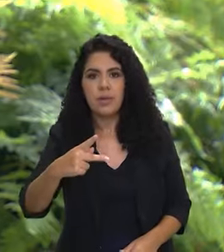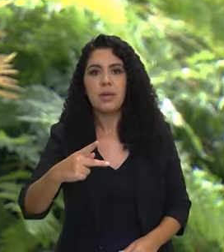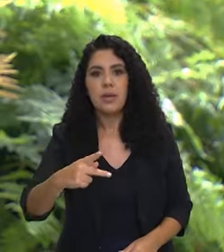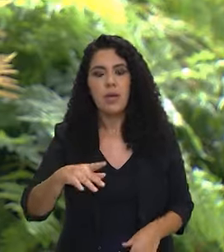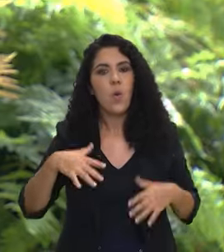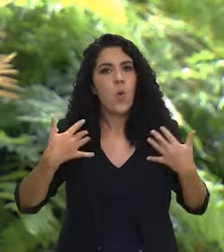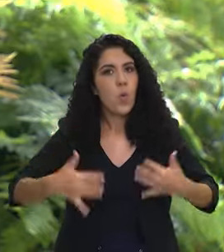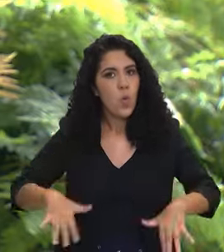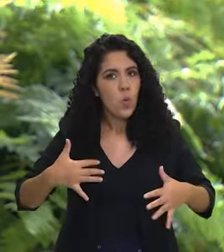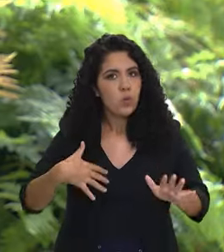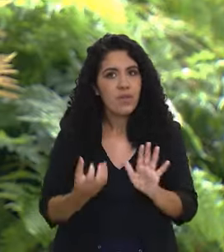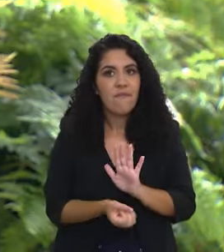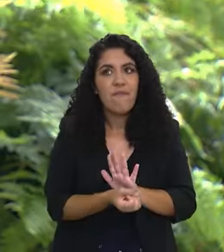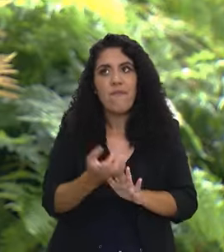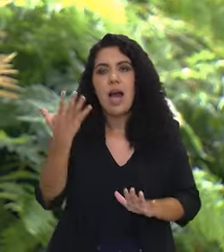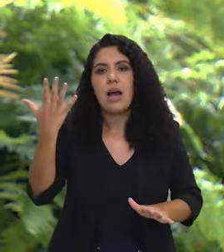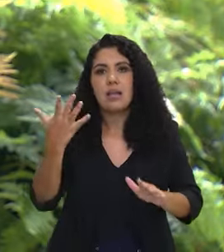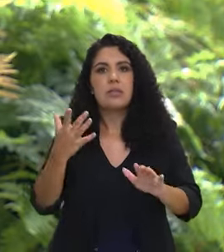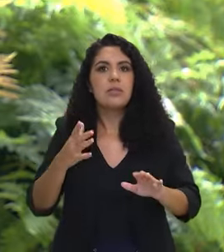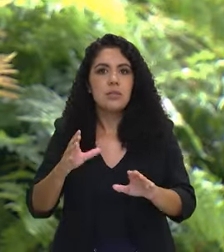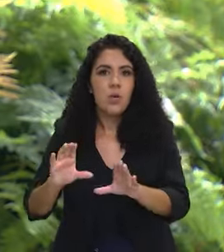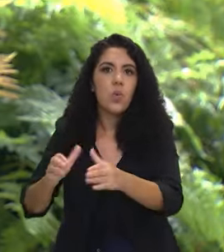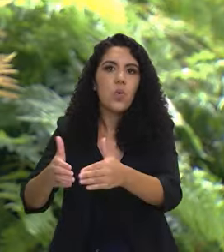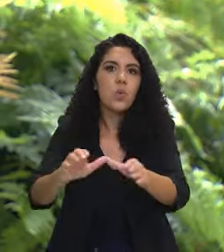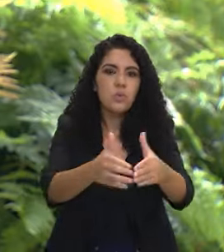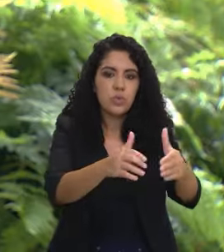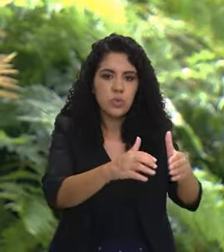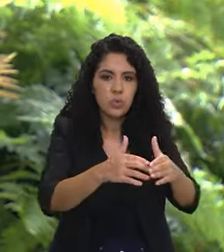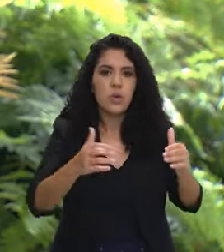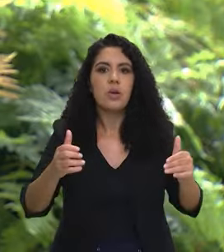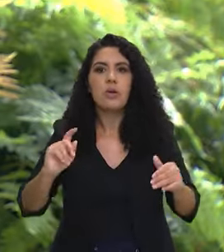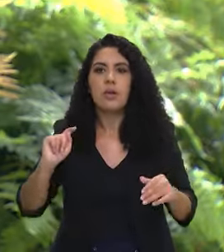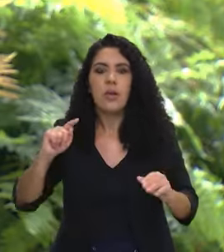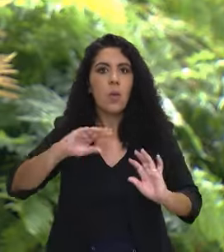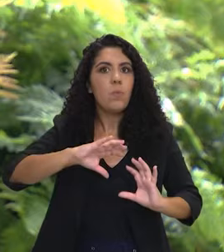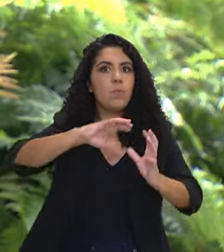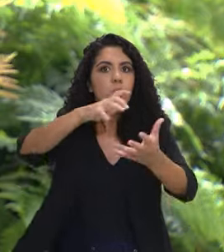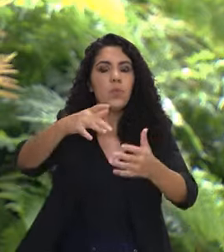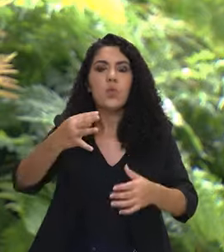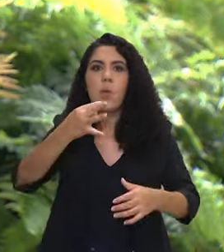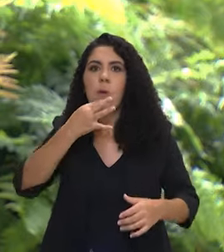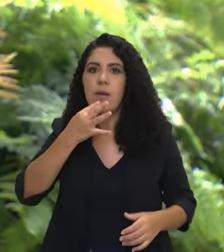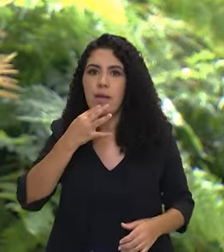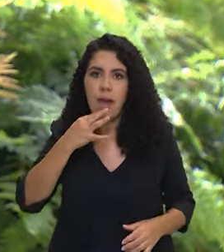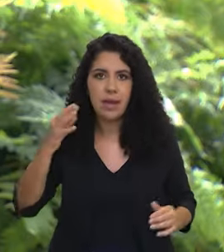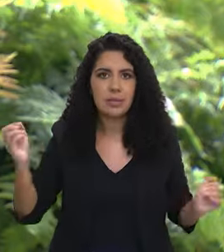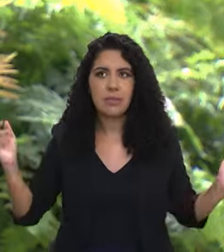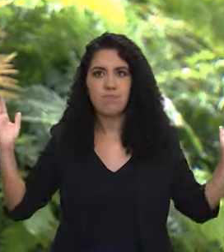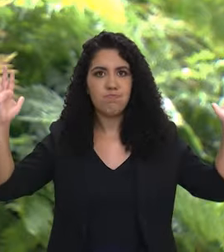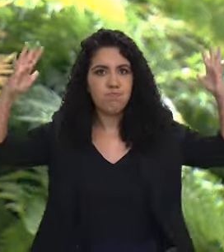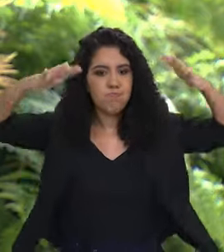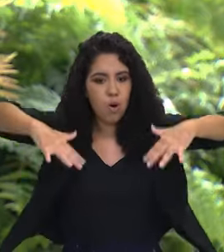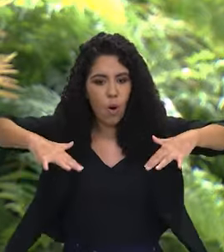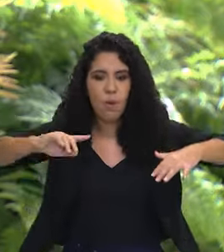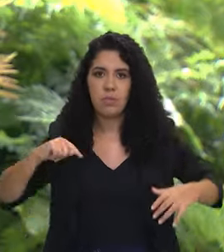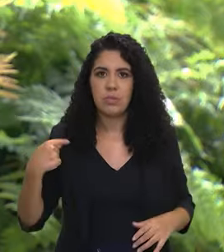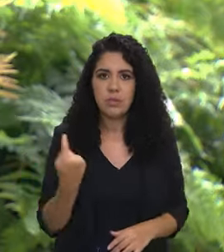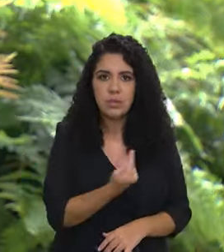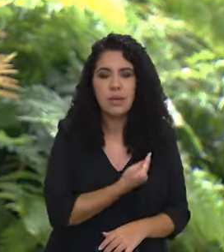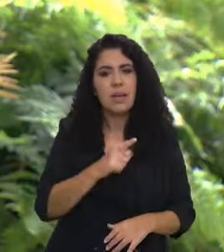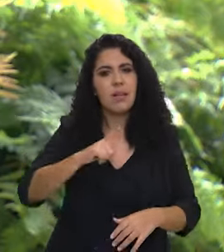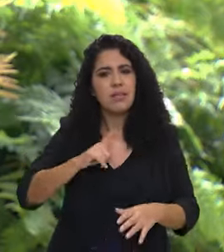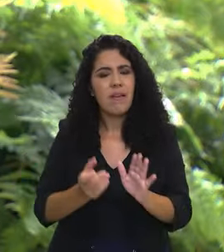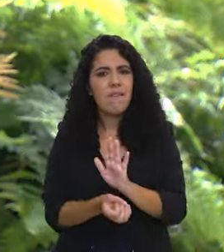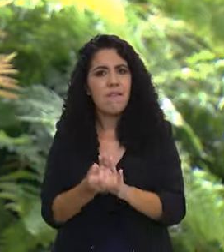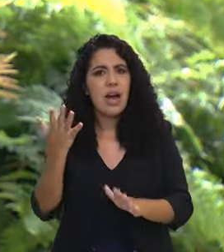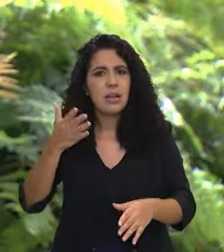pessoas, quantas organizações da sociedade civil serão, mas a gente é conhecido mundialmente, né, por ter delegações muito amplas e com muita